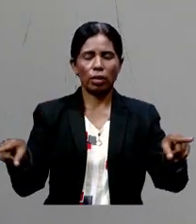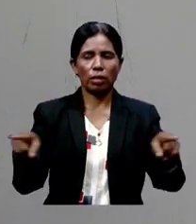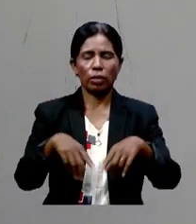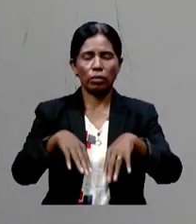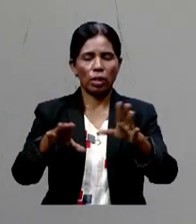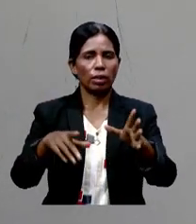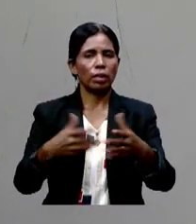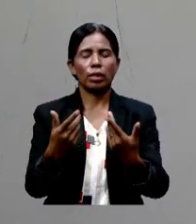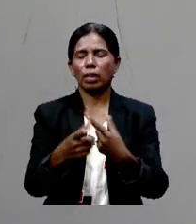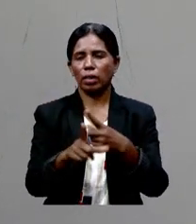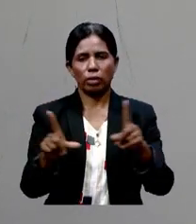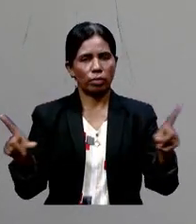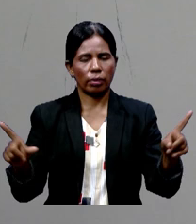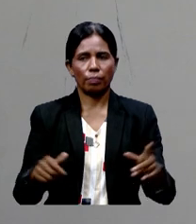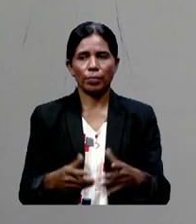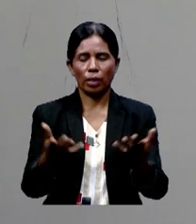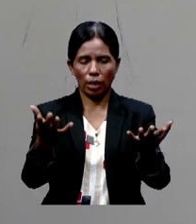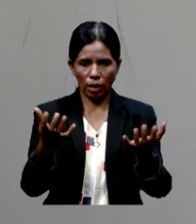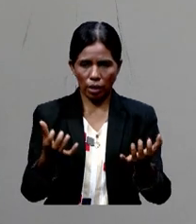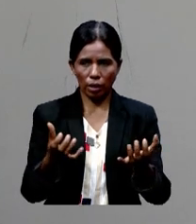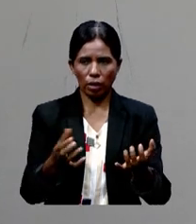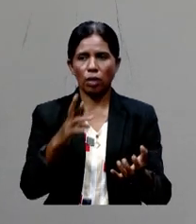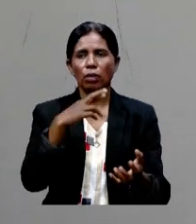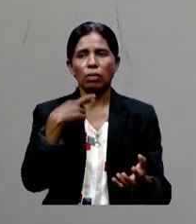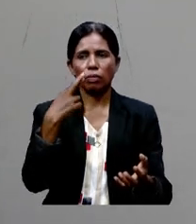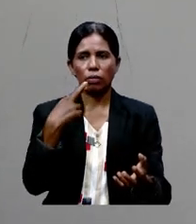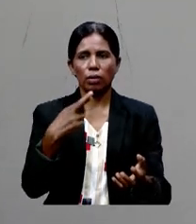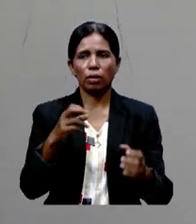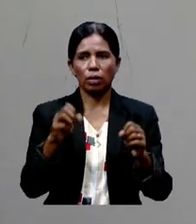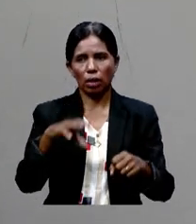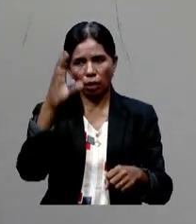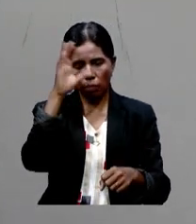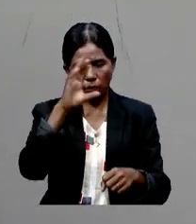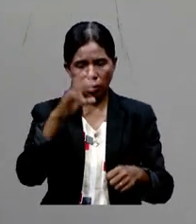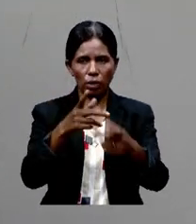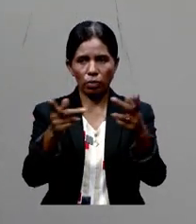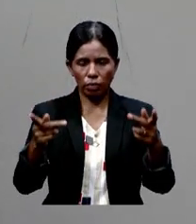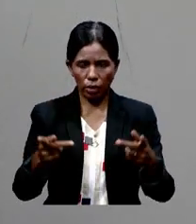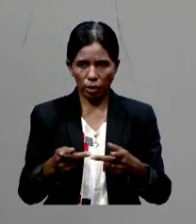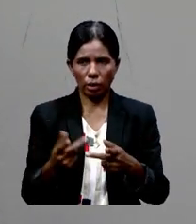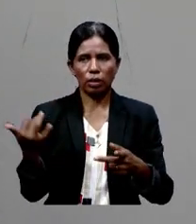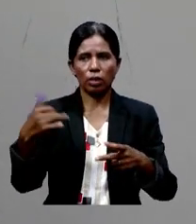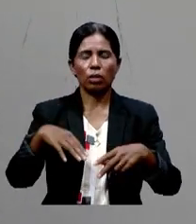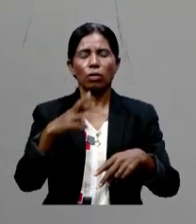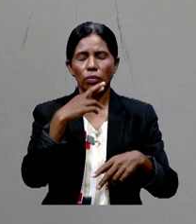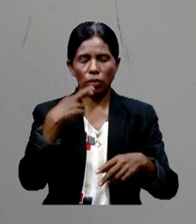Libre. A cara fosse intervenção, tem que buscar centro, não é fan, fosse